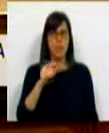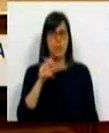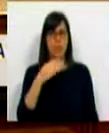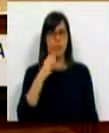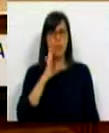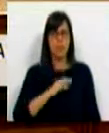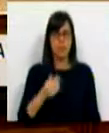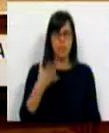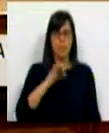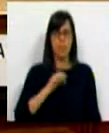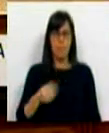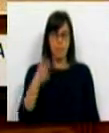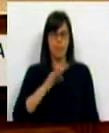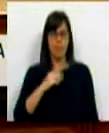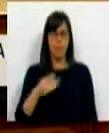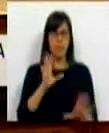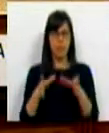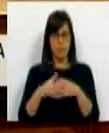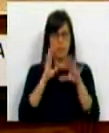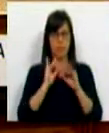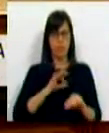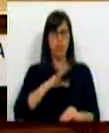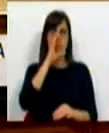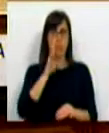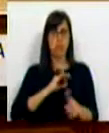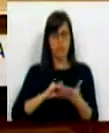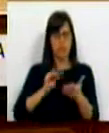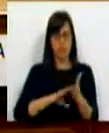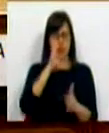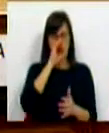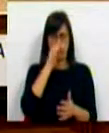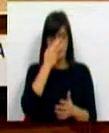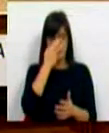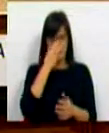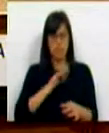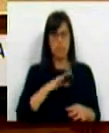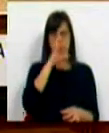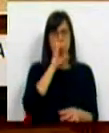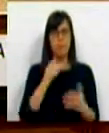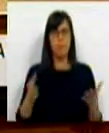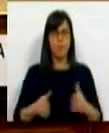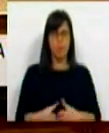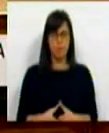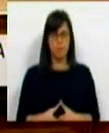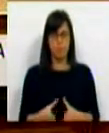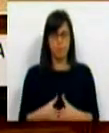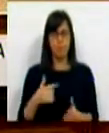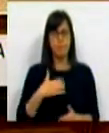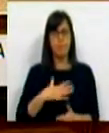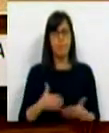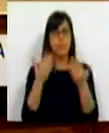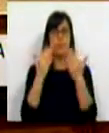Muito obrigado, Sra. Presidente, Sr. Presidente, Sr. Presidente da Comissão de Educação, Sr. Ministro, Sra. Secretária de Estado. Sr. Ministro, eu